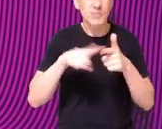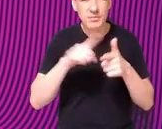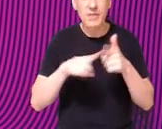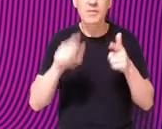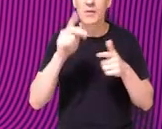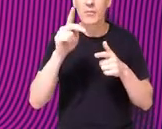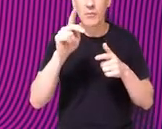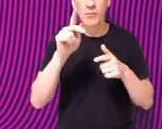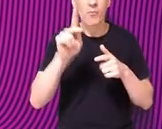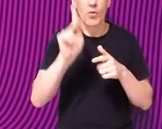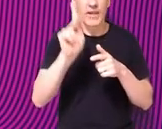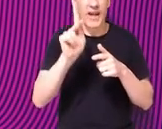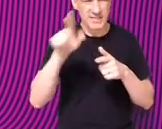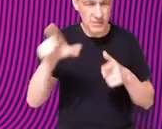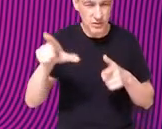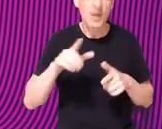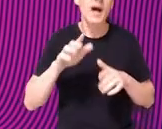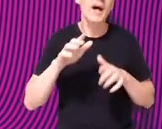leva-se à dilatação.